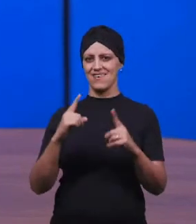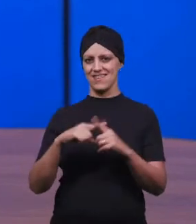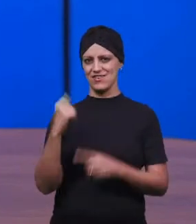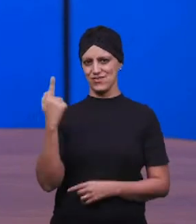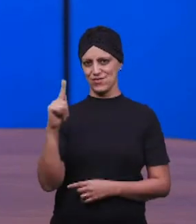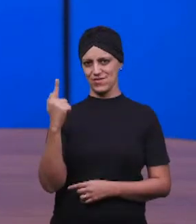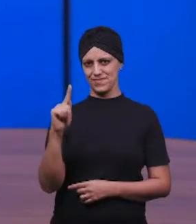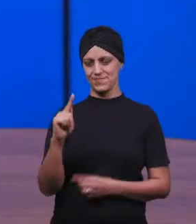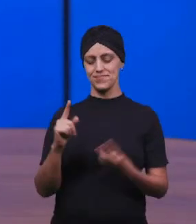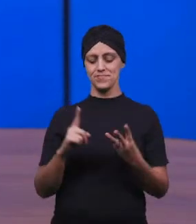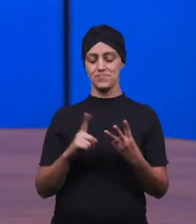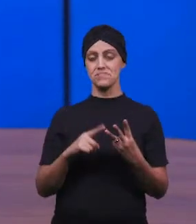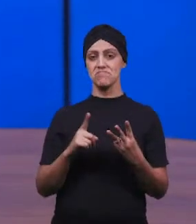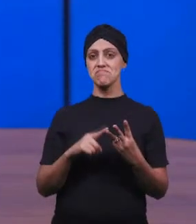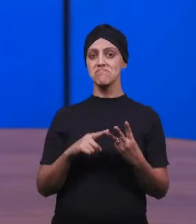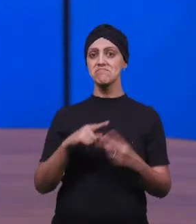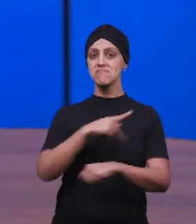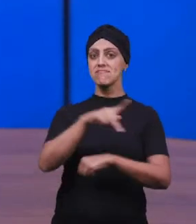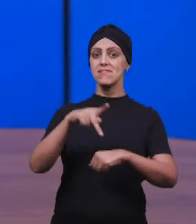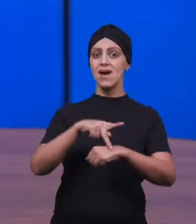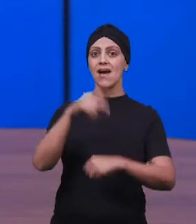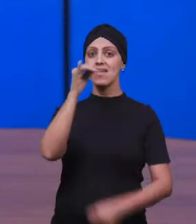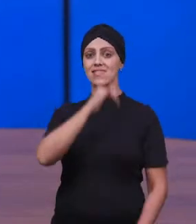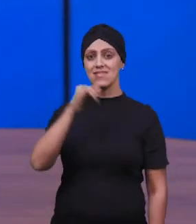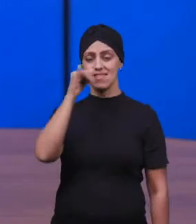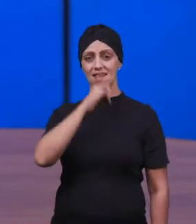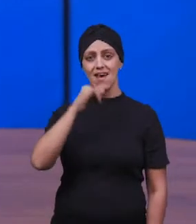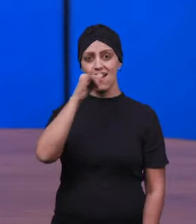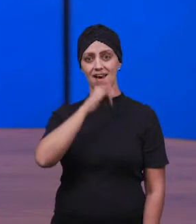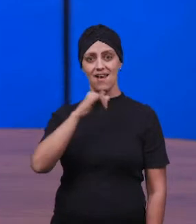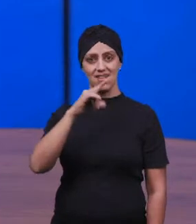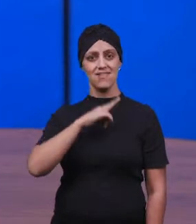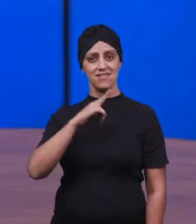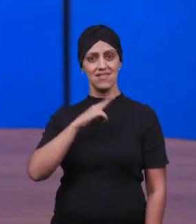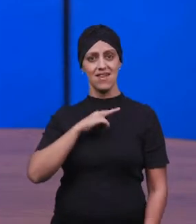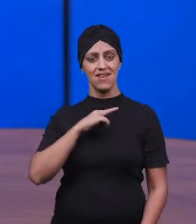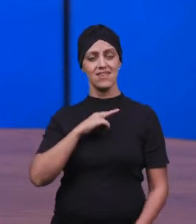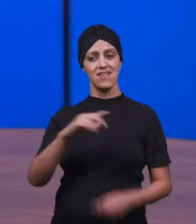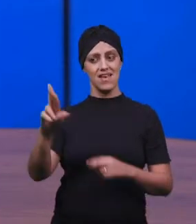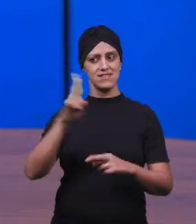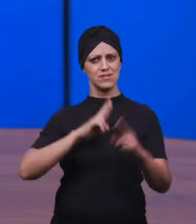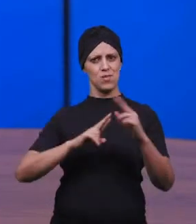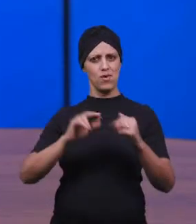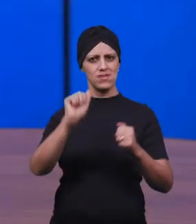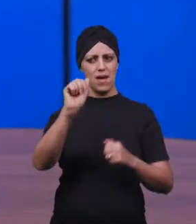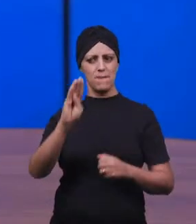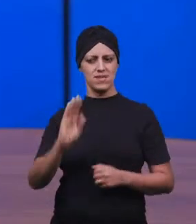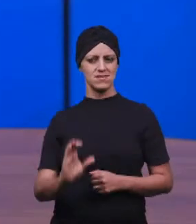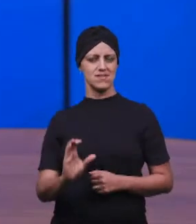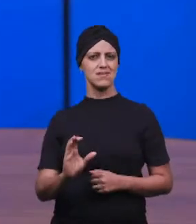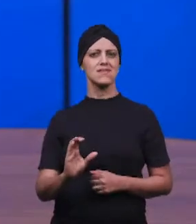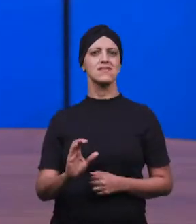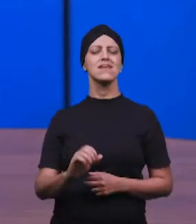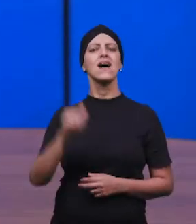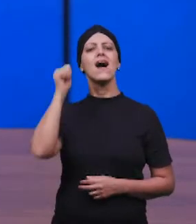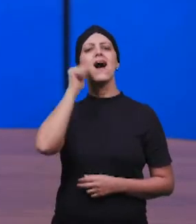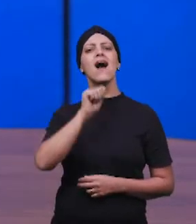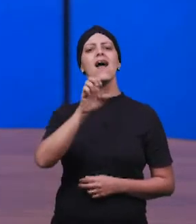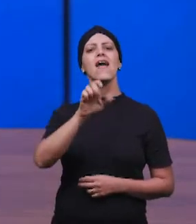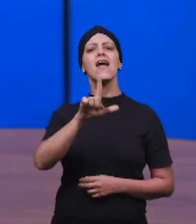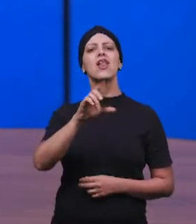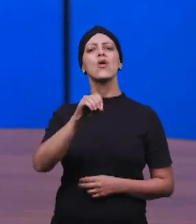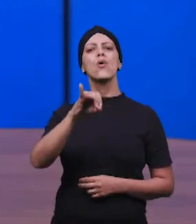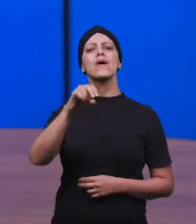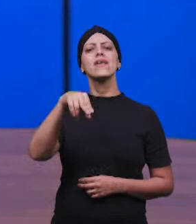em Goiás. E depois, por último, lá na Itália, vamos ter uma resposta das 3 letras, né, letra A, B e C, da